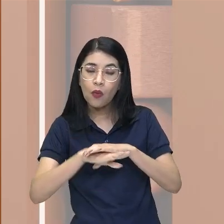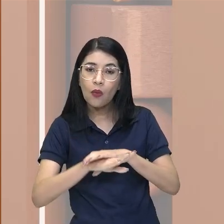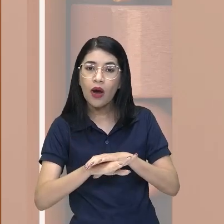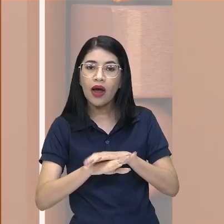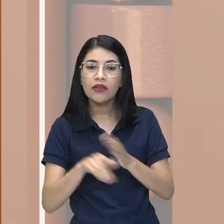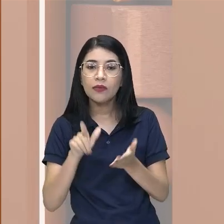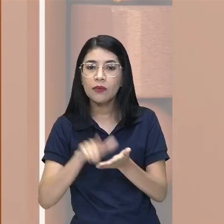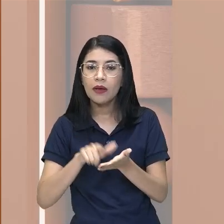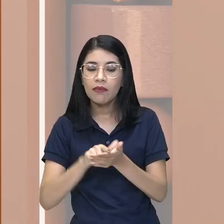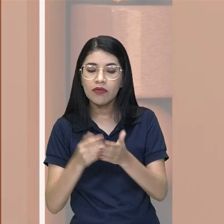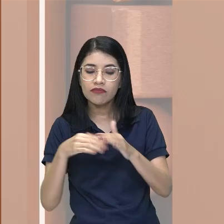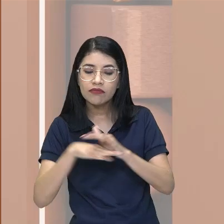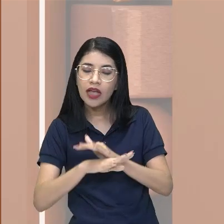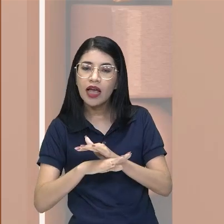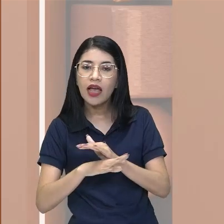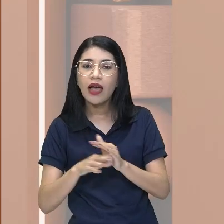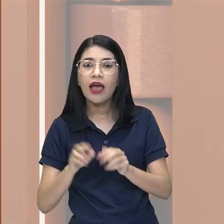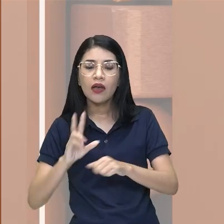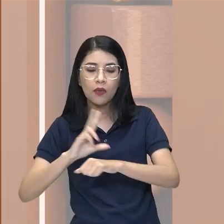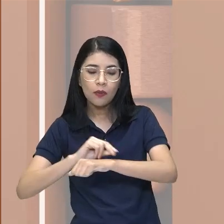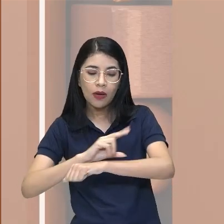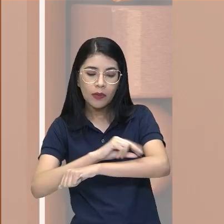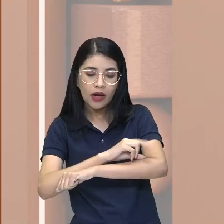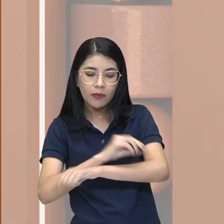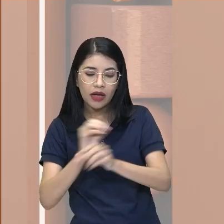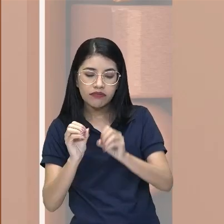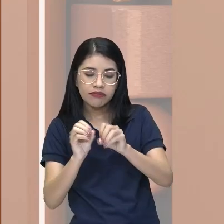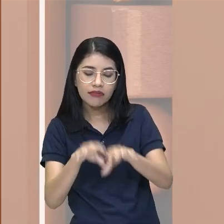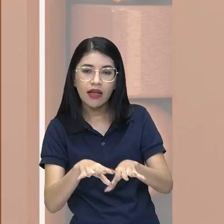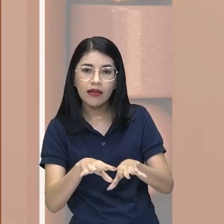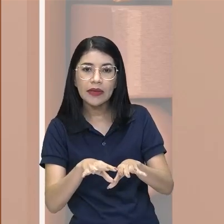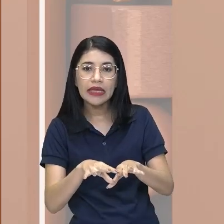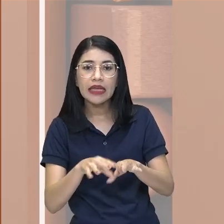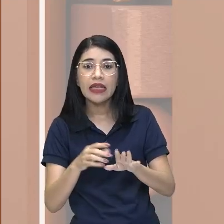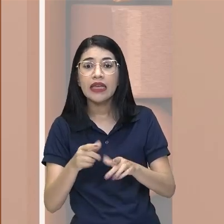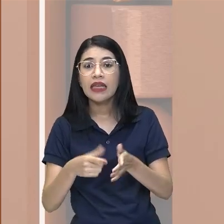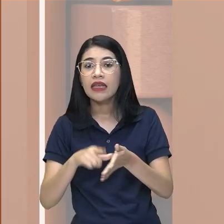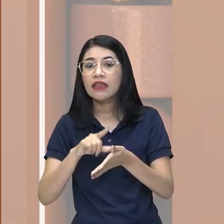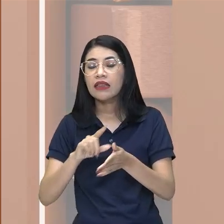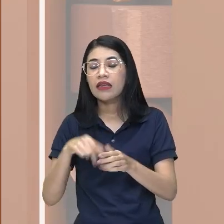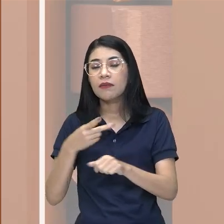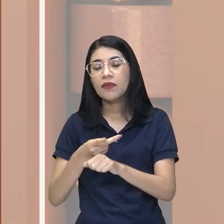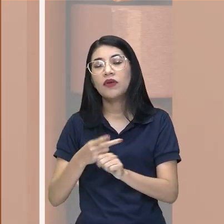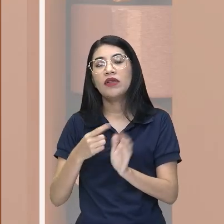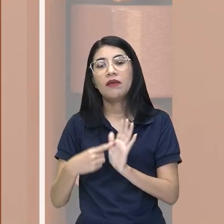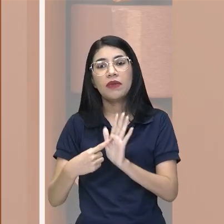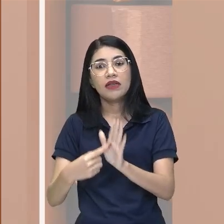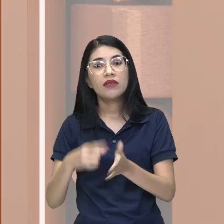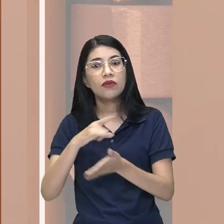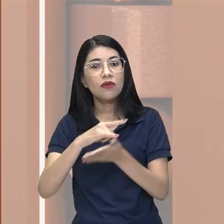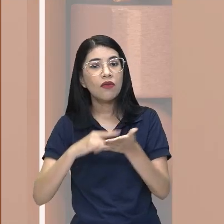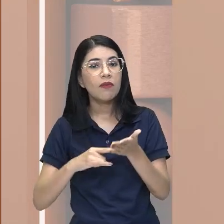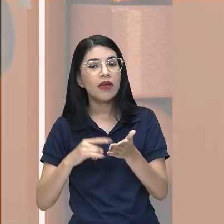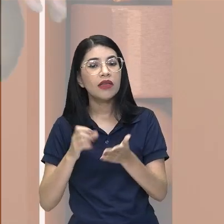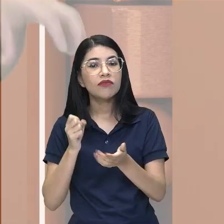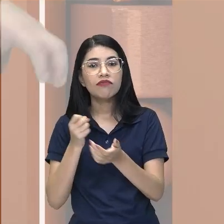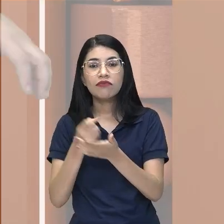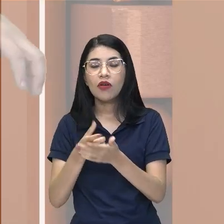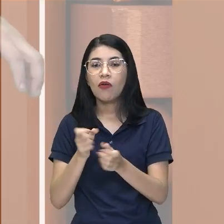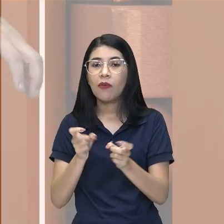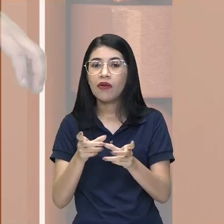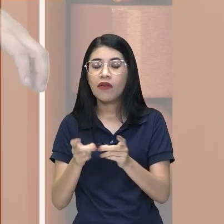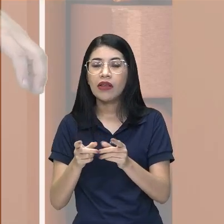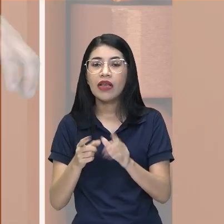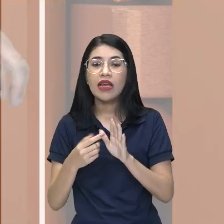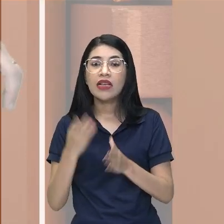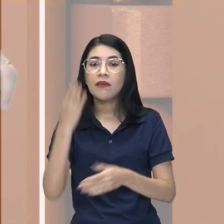os grilos, faz a famosa grilagem, né? E apresenta um documento antigo de compra e venda que comprovava que aquela terra que